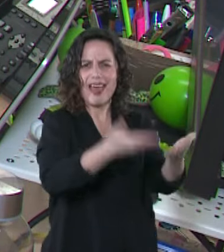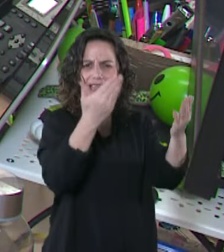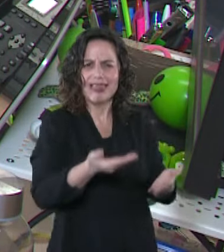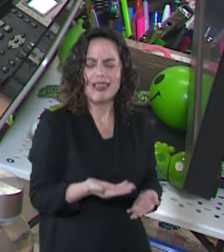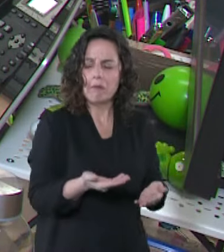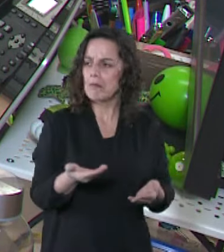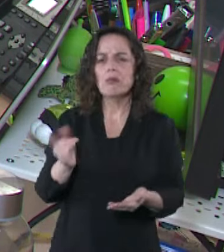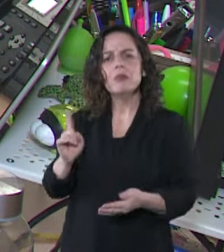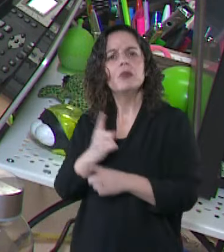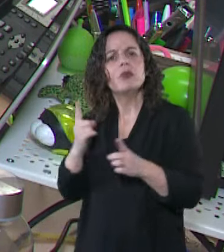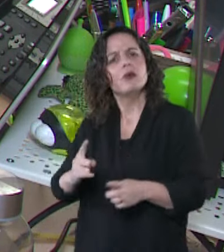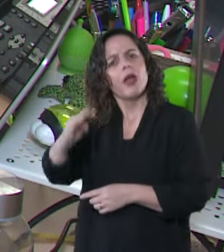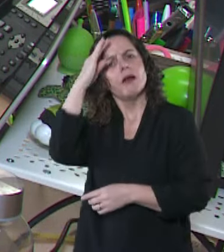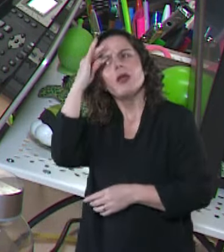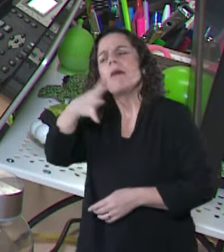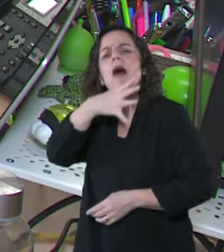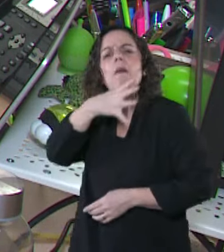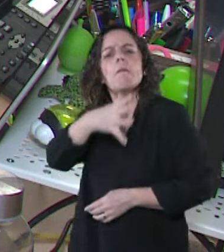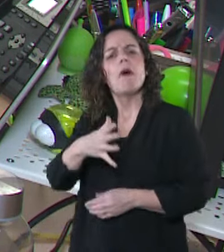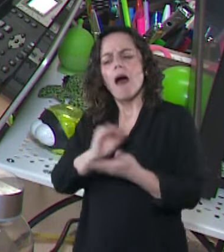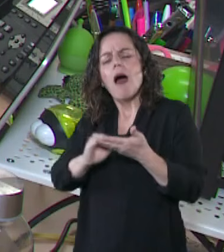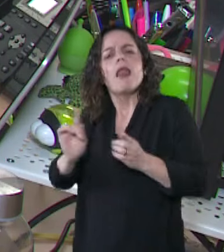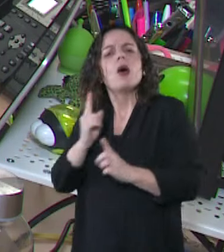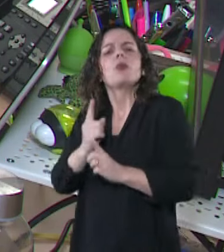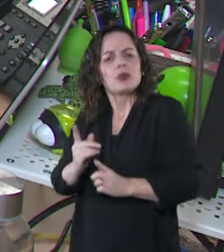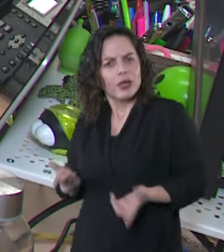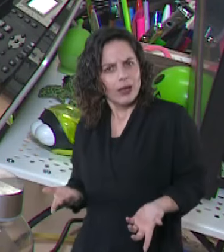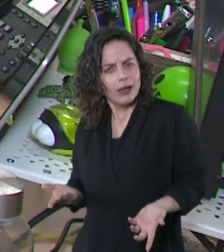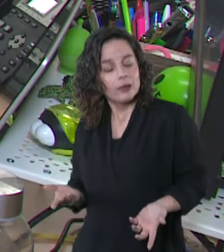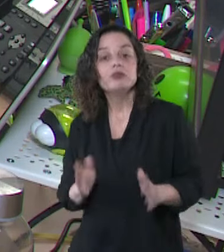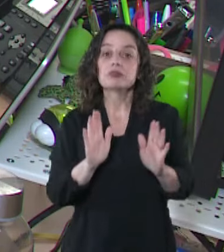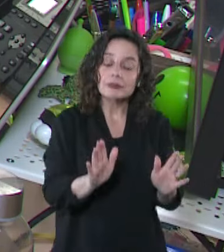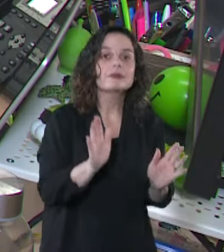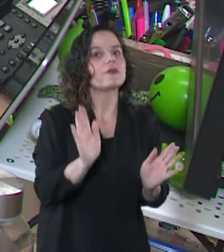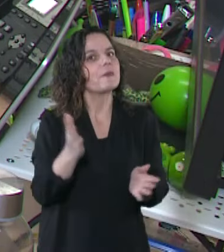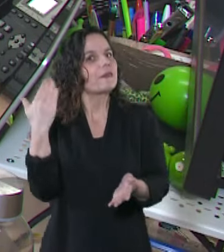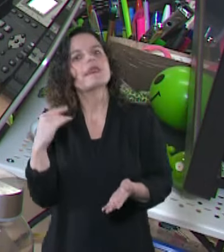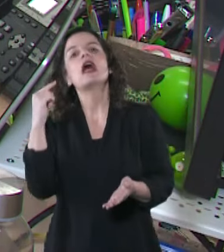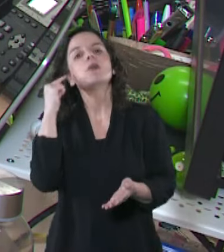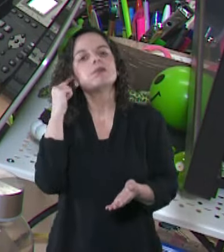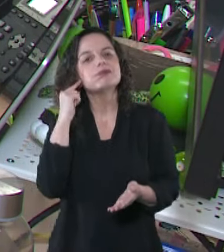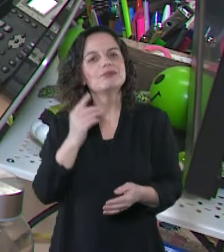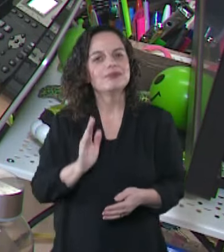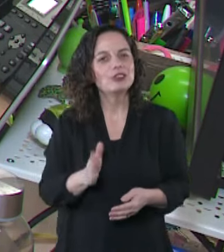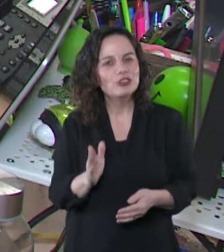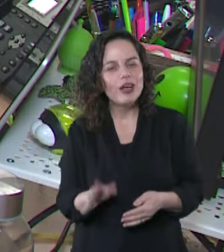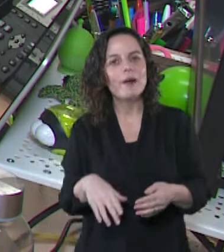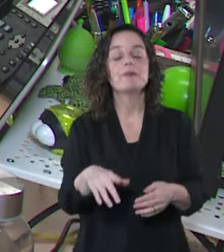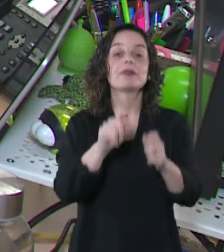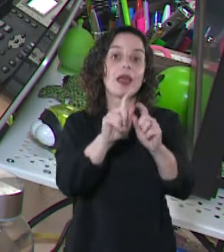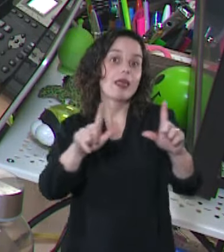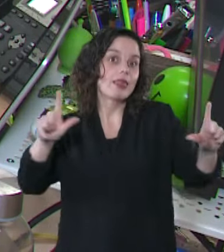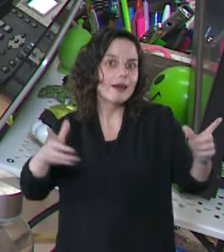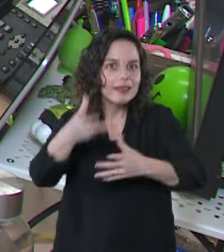não? Tenho esse sonho, porque é que não vou inscrever-me? E já tinha ouvido falar no e-learning,